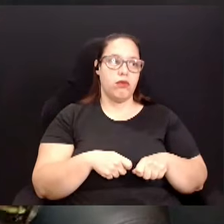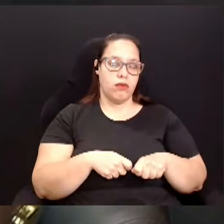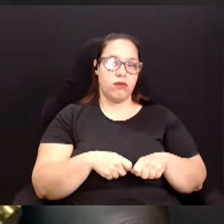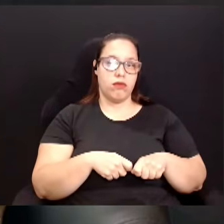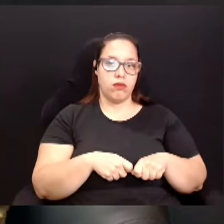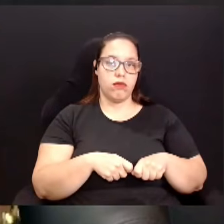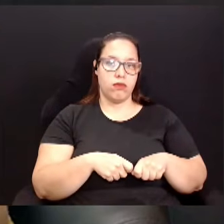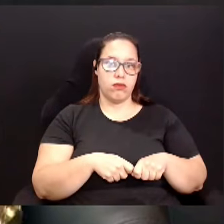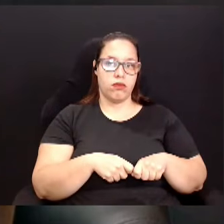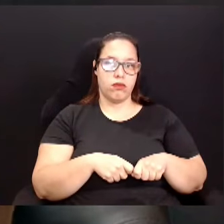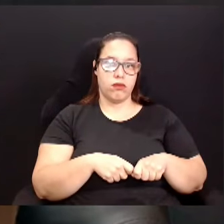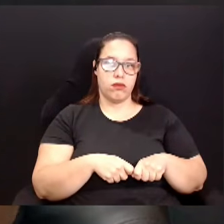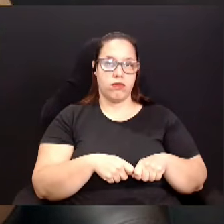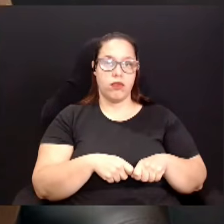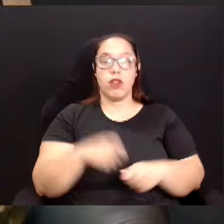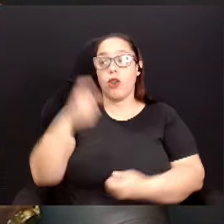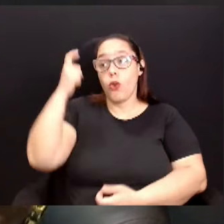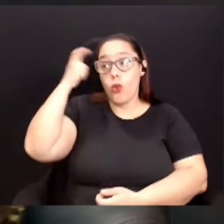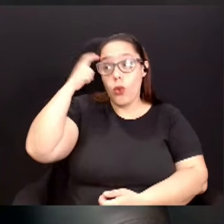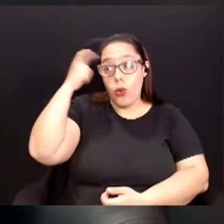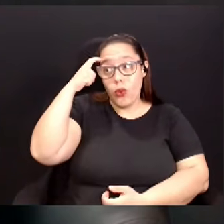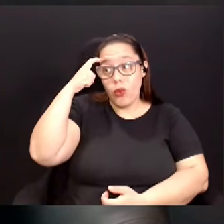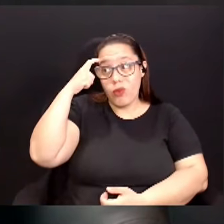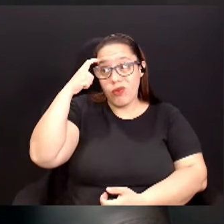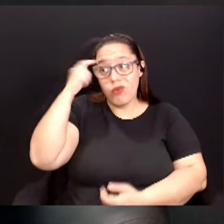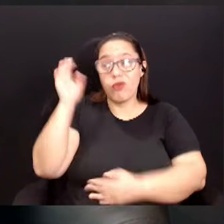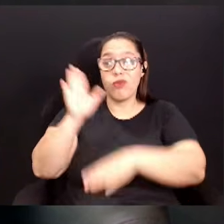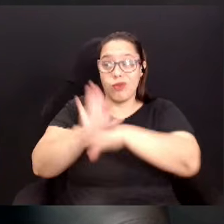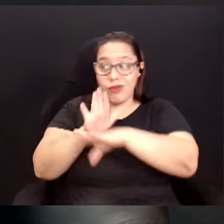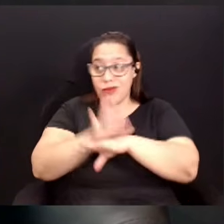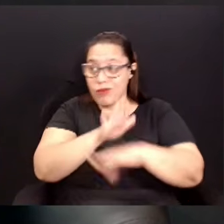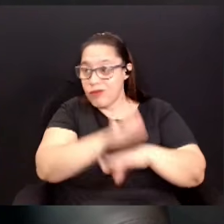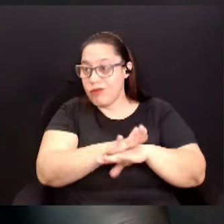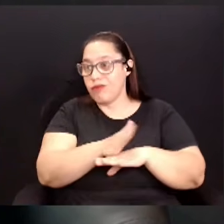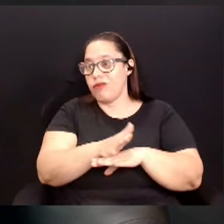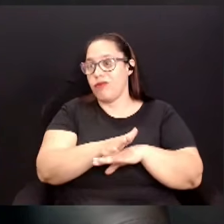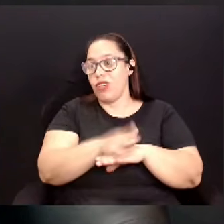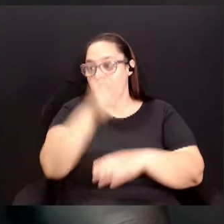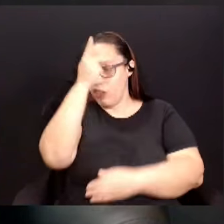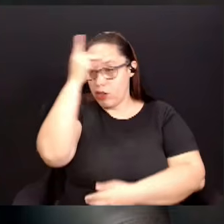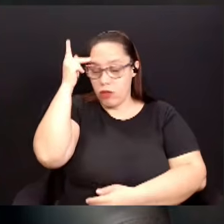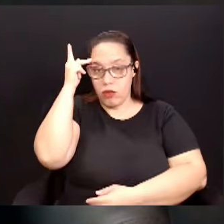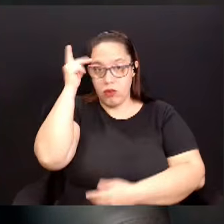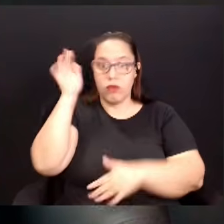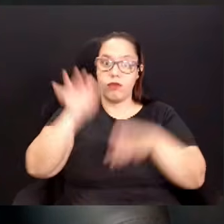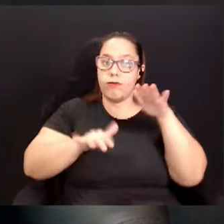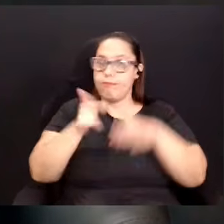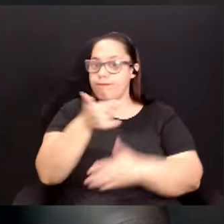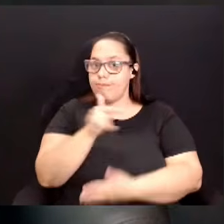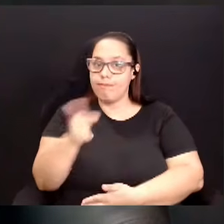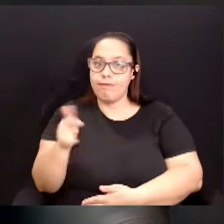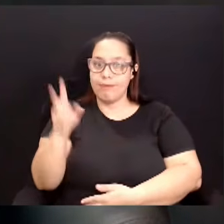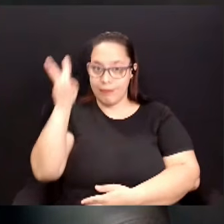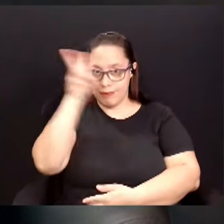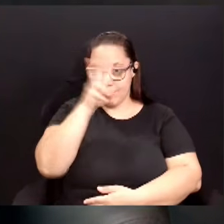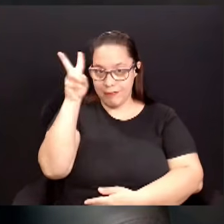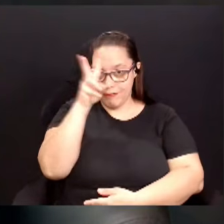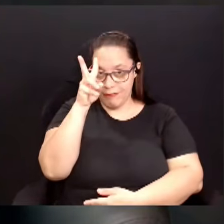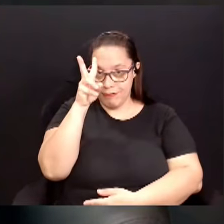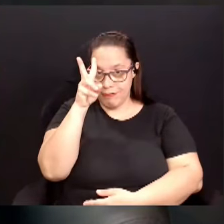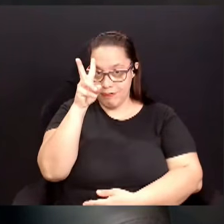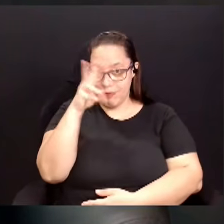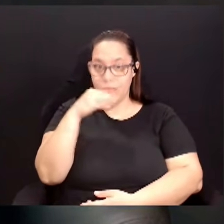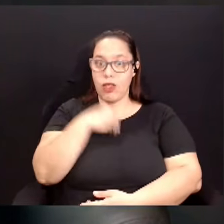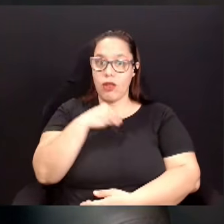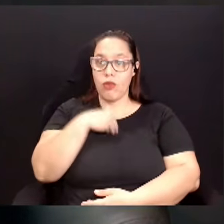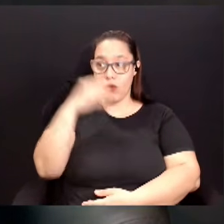a gente tem que pensar que a gente pode estar ajudando aquela pessoa que às vezes ela não tem. Lembra quando eu comentei que às vezes é falta de bom senso mesmo,